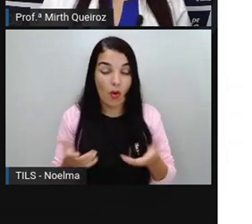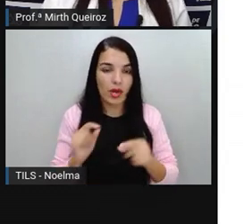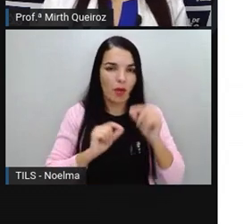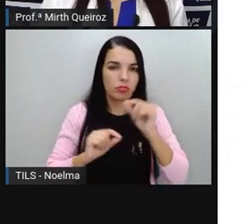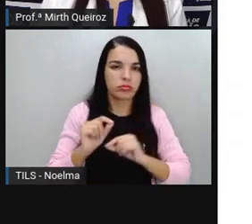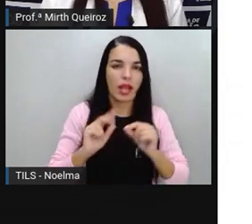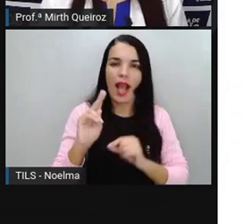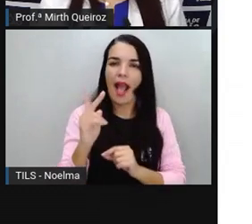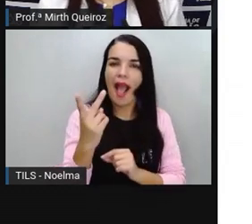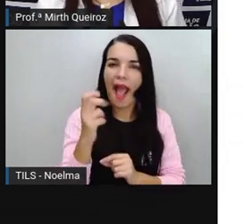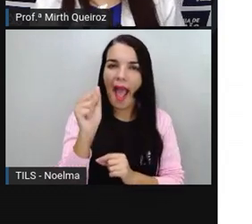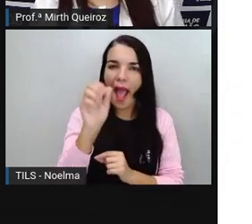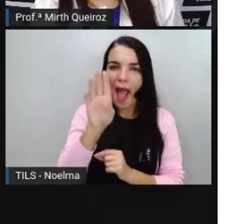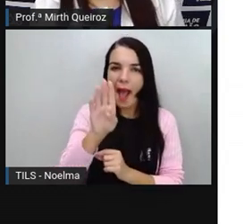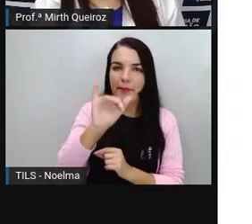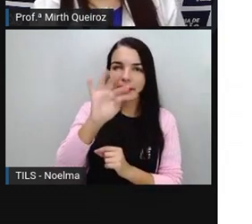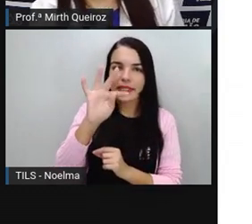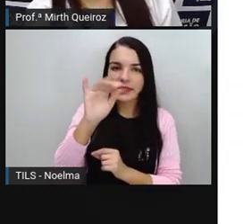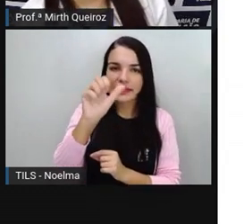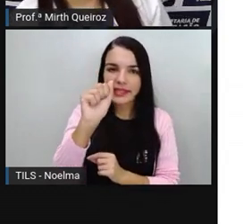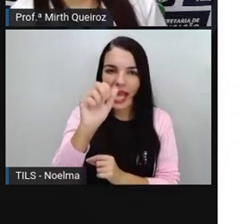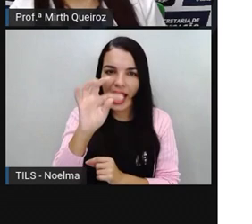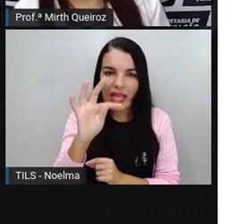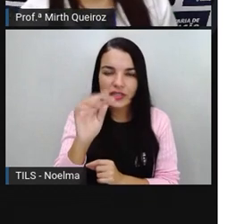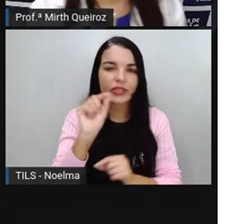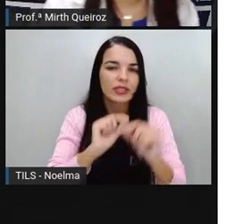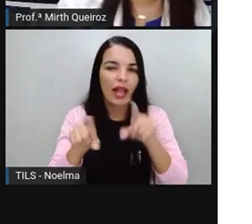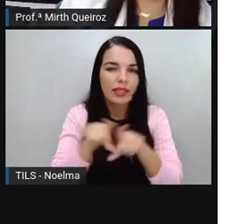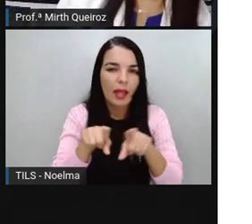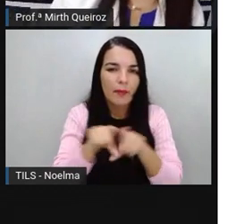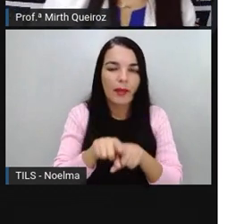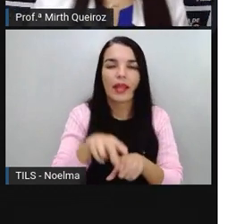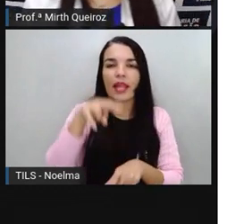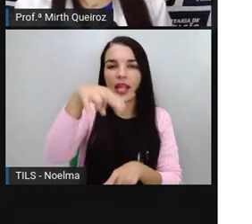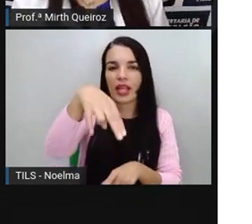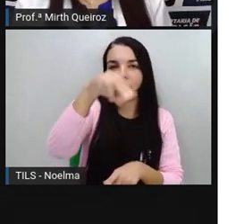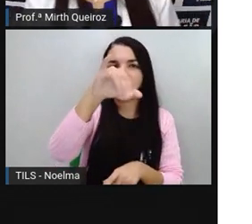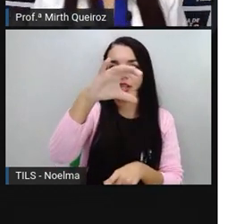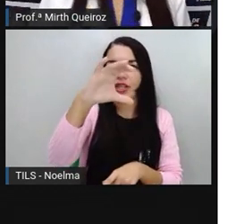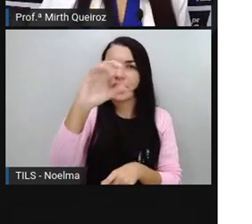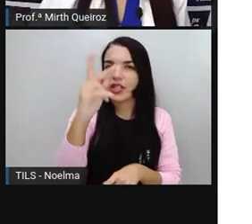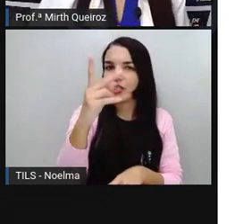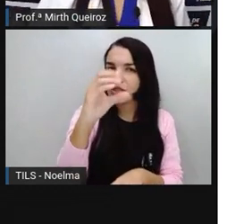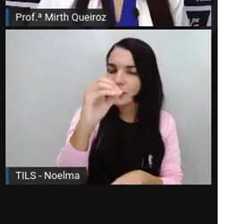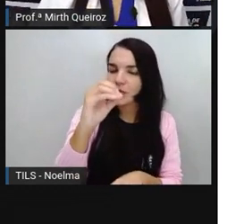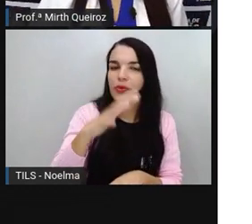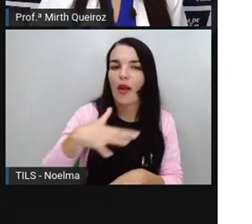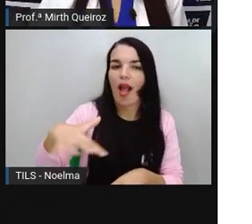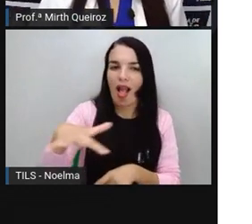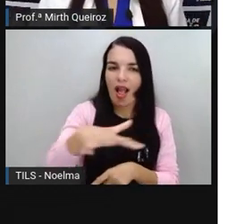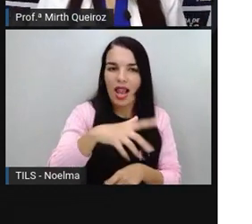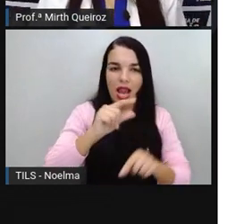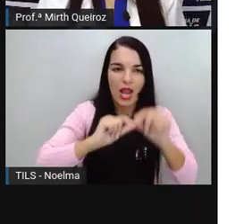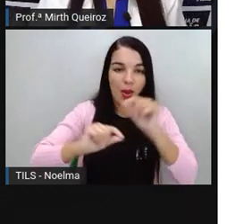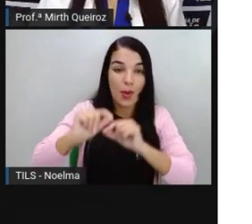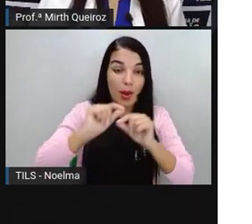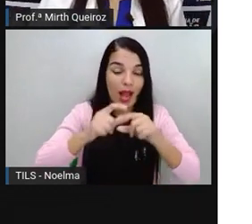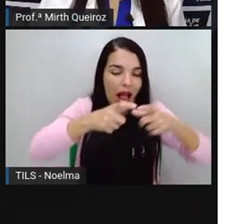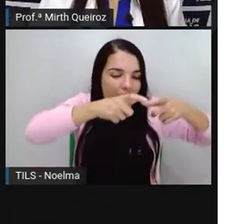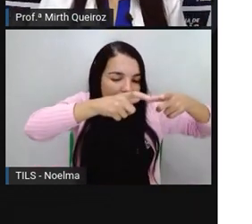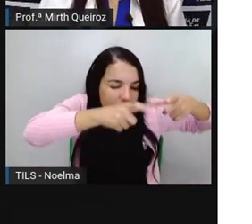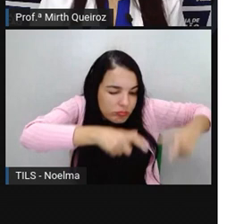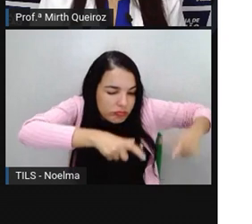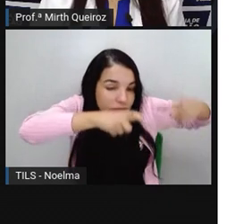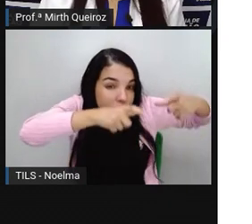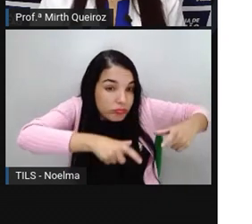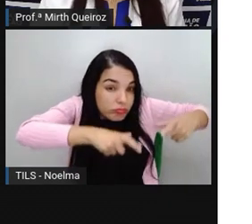Outros termos ecológicos também que a gente estudou foram habitat e nicho ecológico. Habitat e nicho ecológico não é